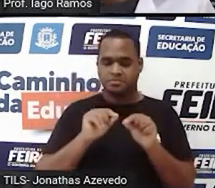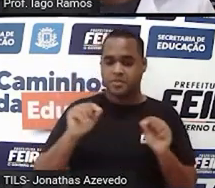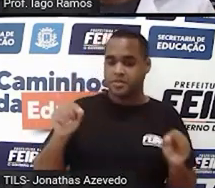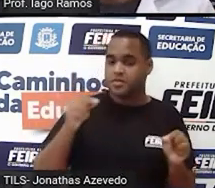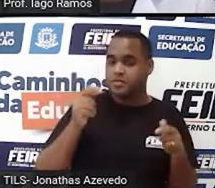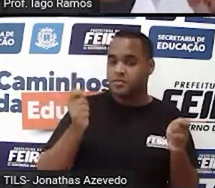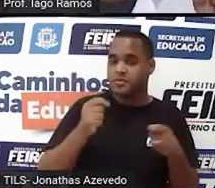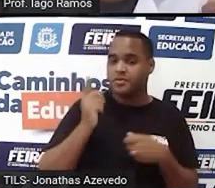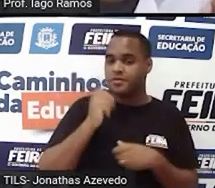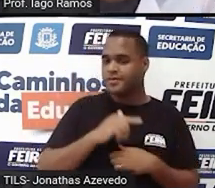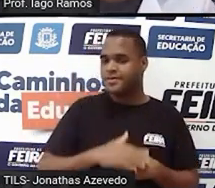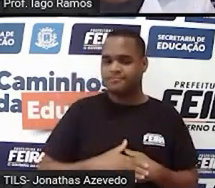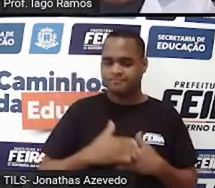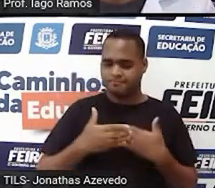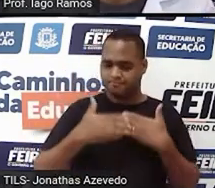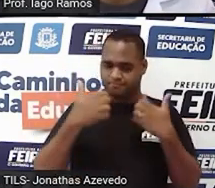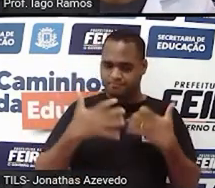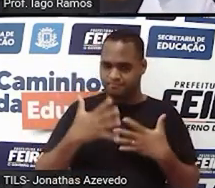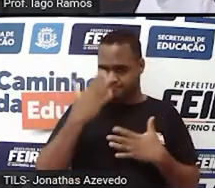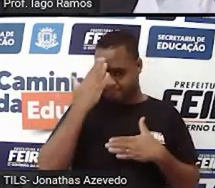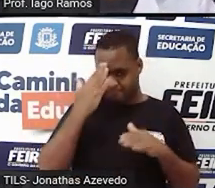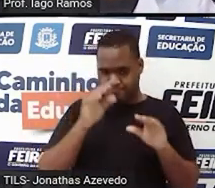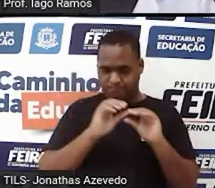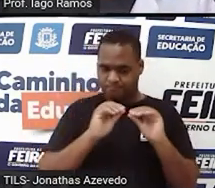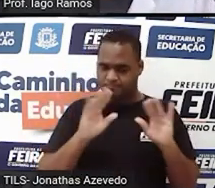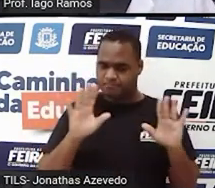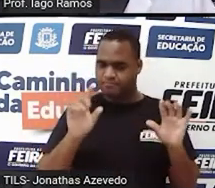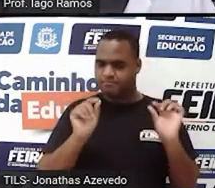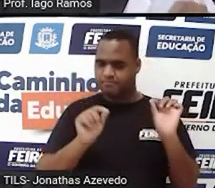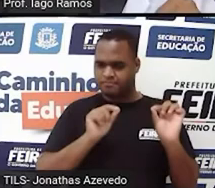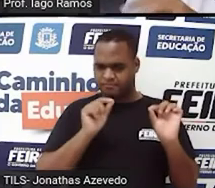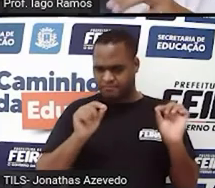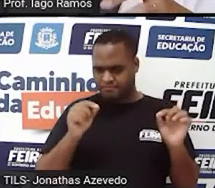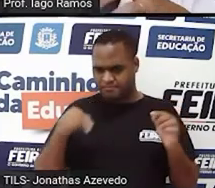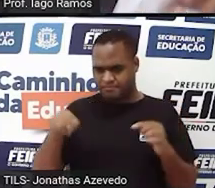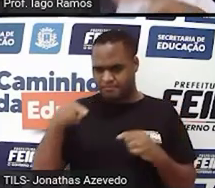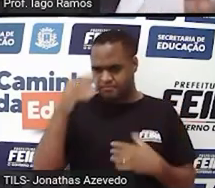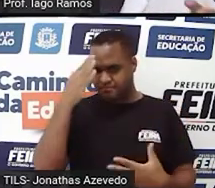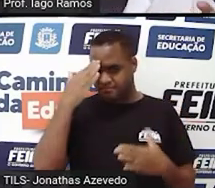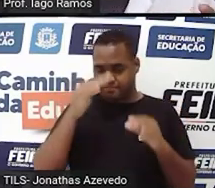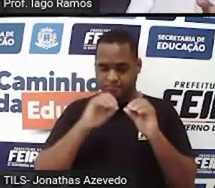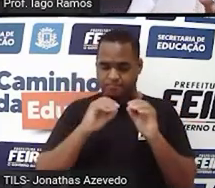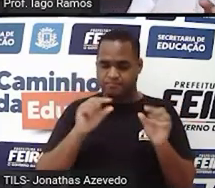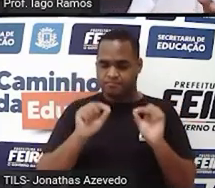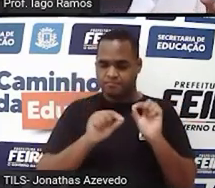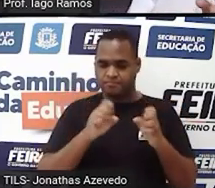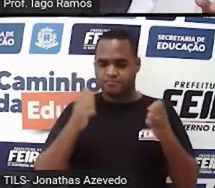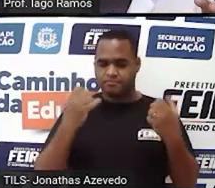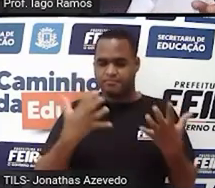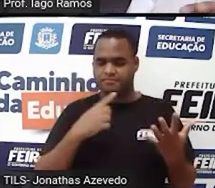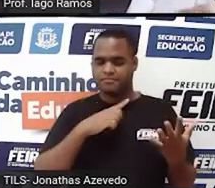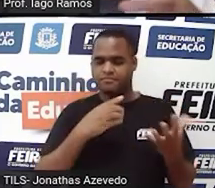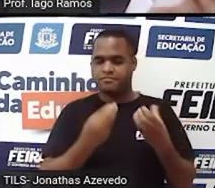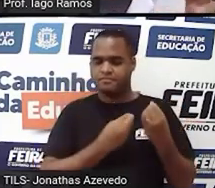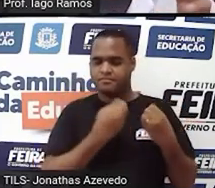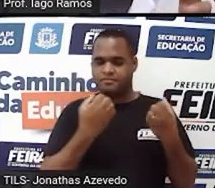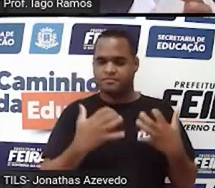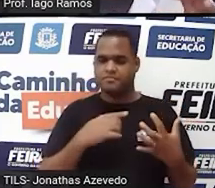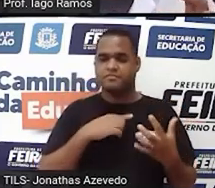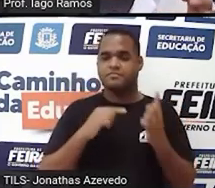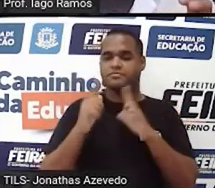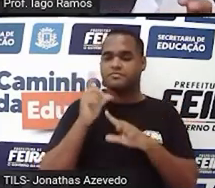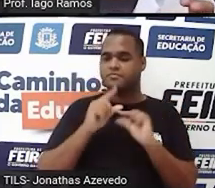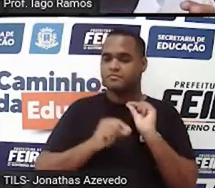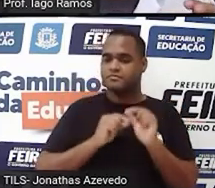alguma coisa a gente vai entender daqui a pouco porque para a gente entender como é que faz ali né o